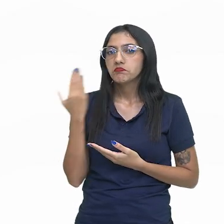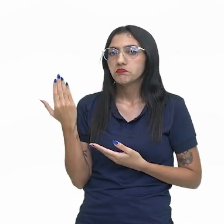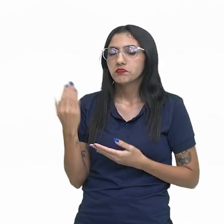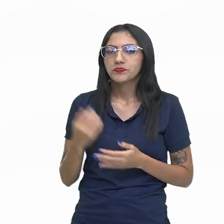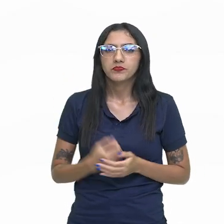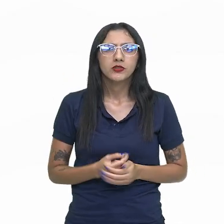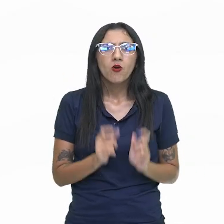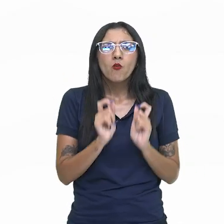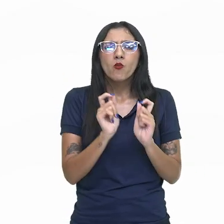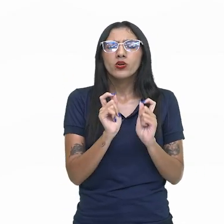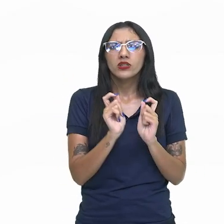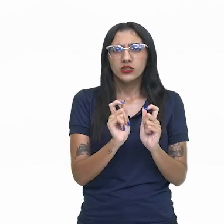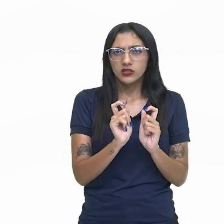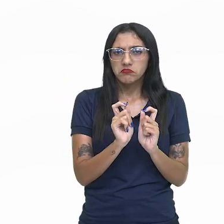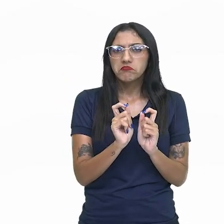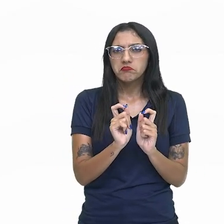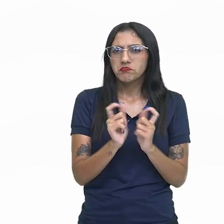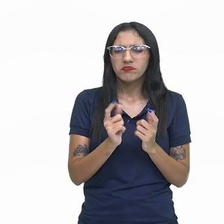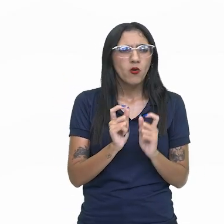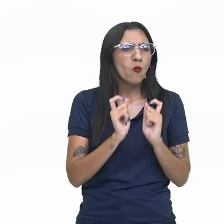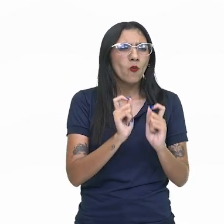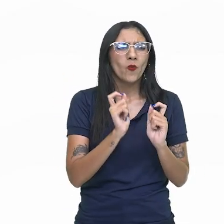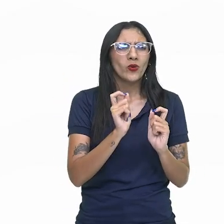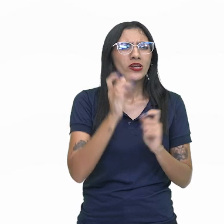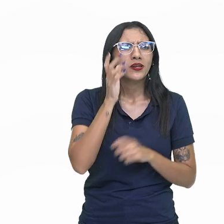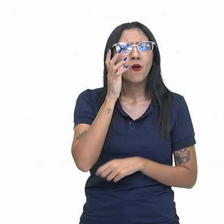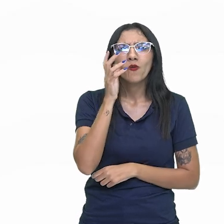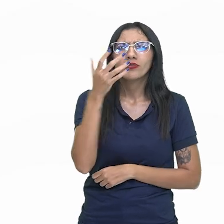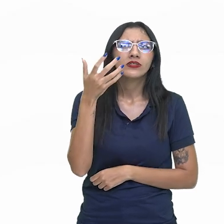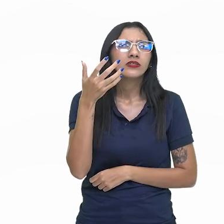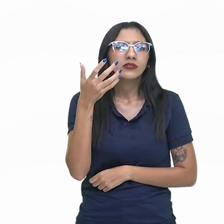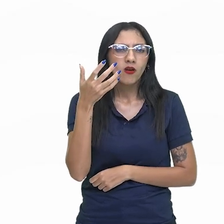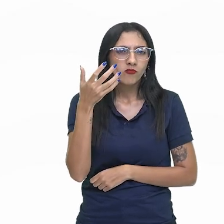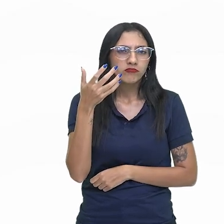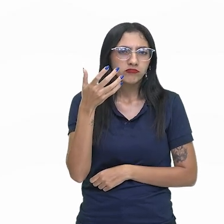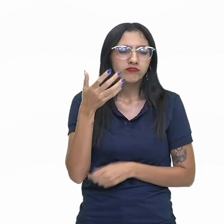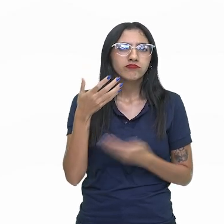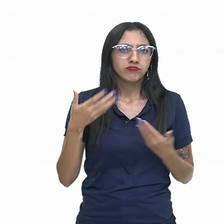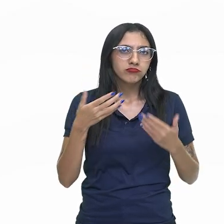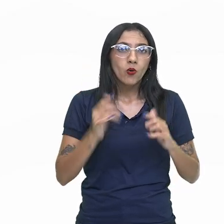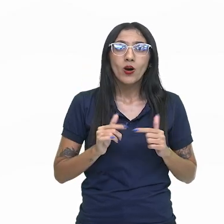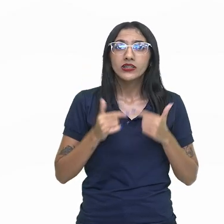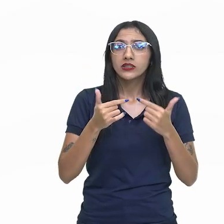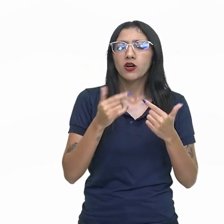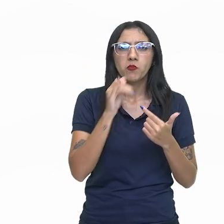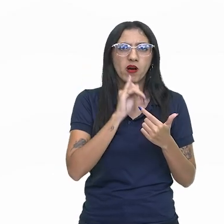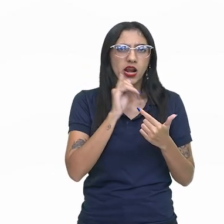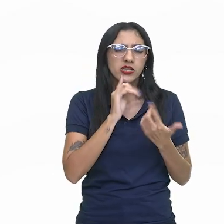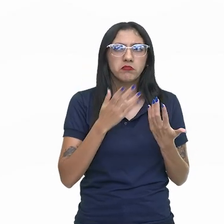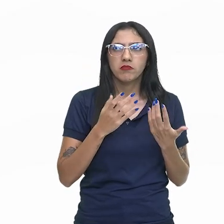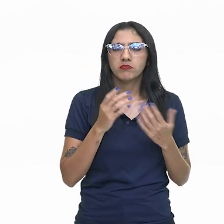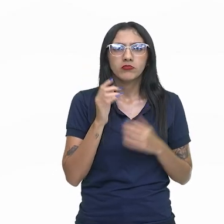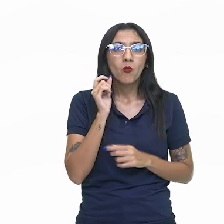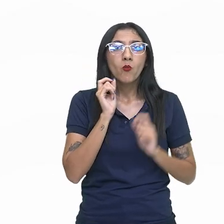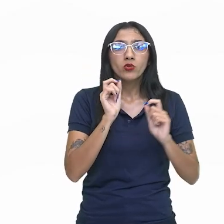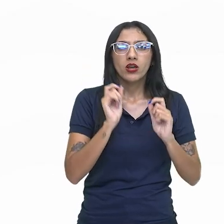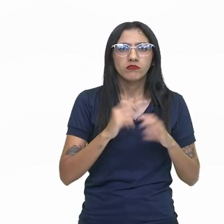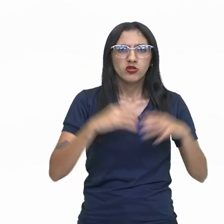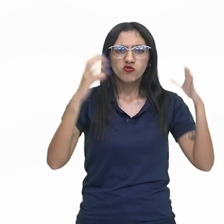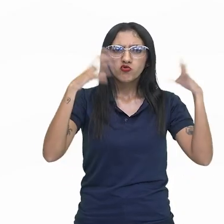quê? Né? O que está acontecendo? Né? Muita chuva,